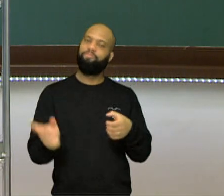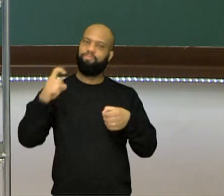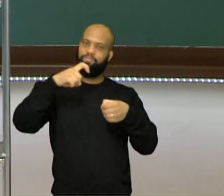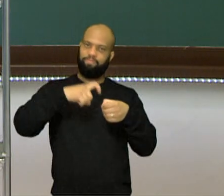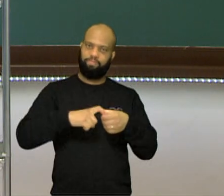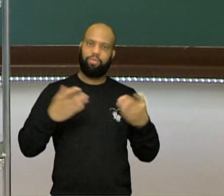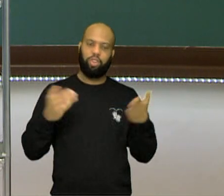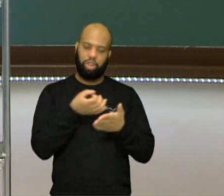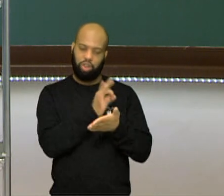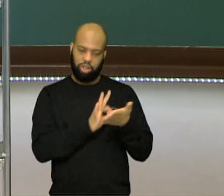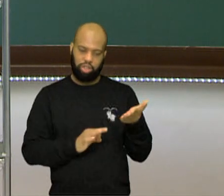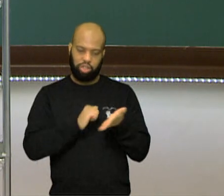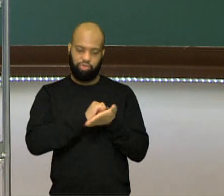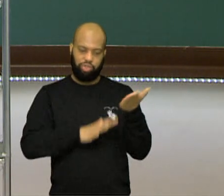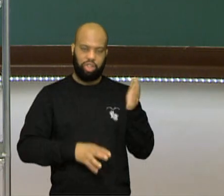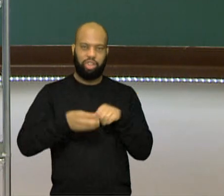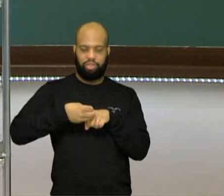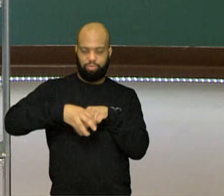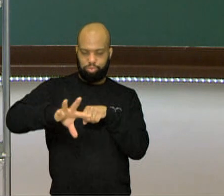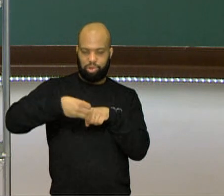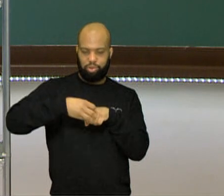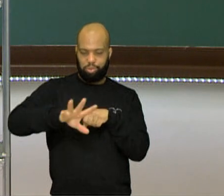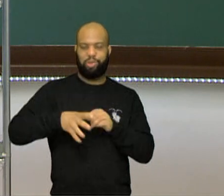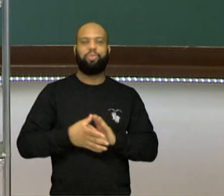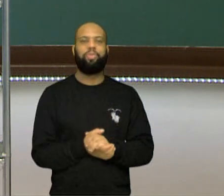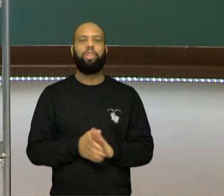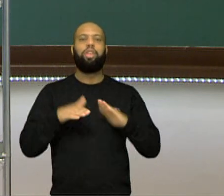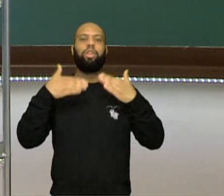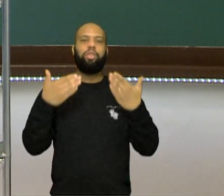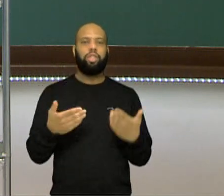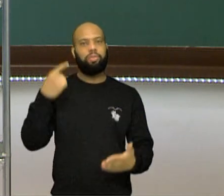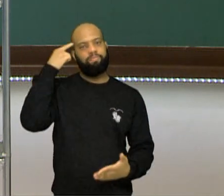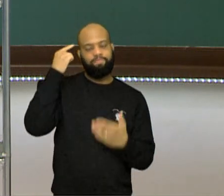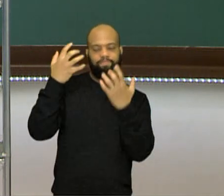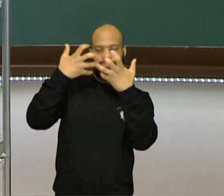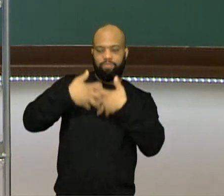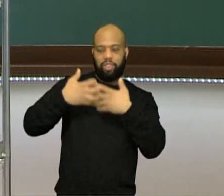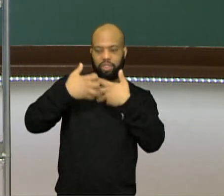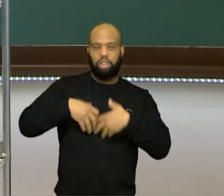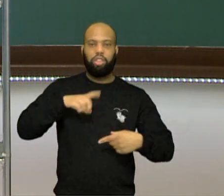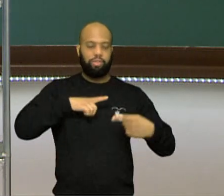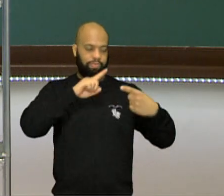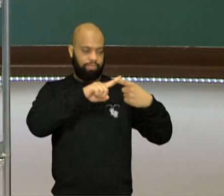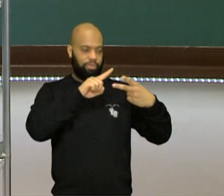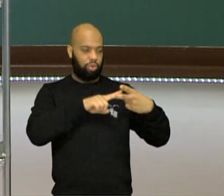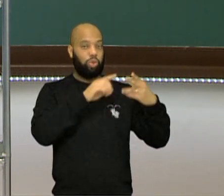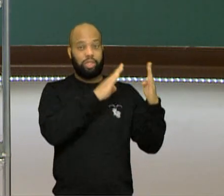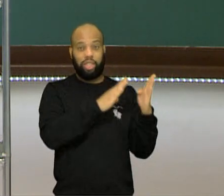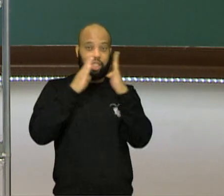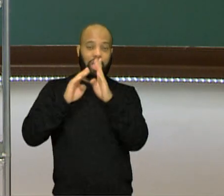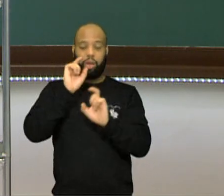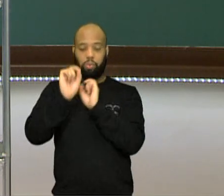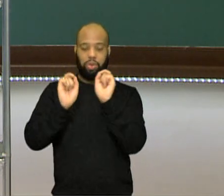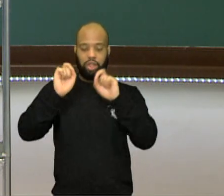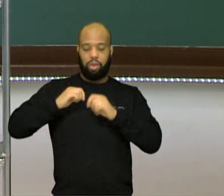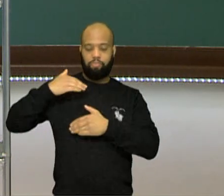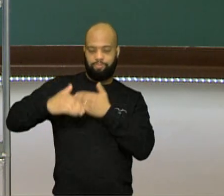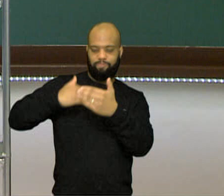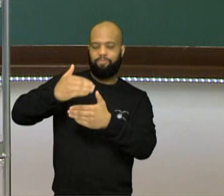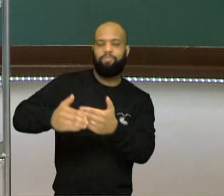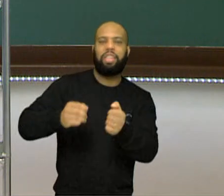Voltamos com a correção, com a sugestão da atividade. Então, pensando nas duas etapas, o que você poderia desenvolver ali